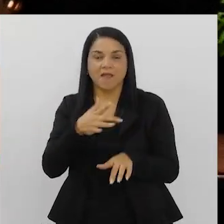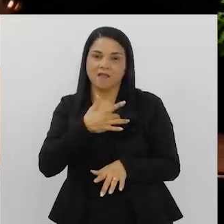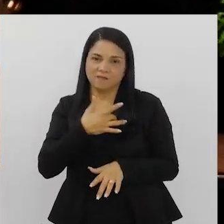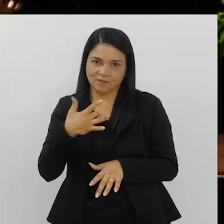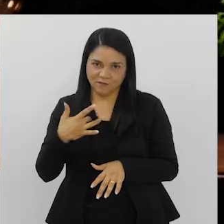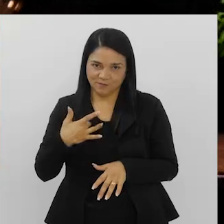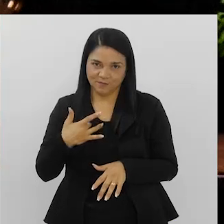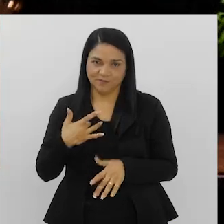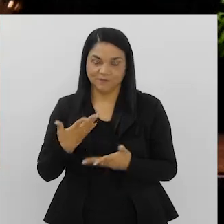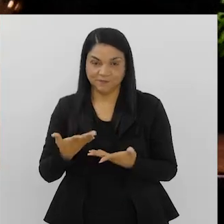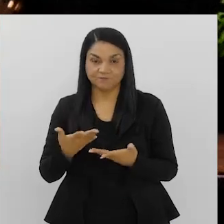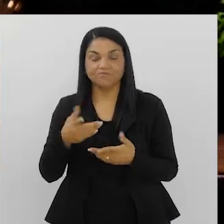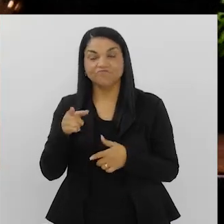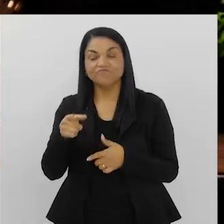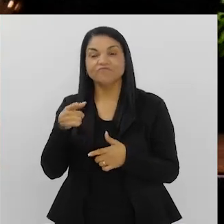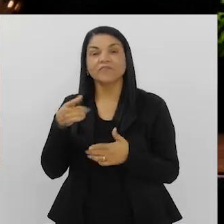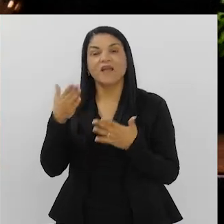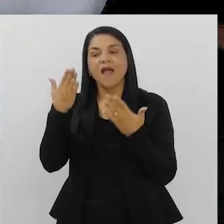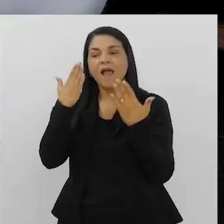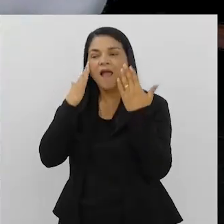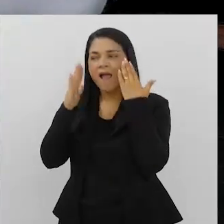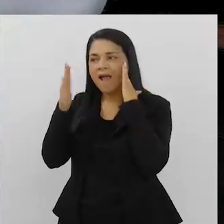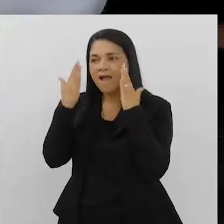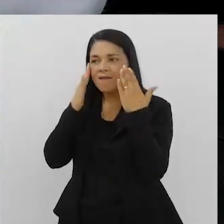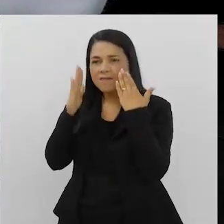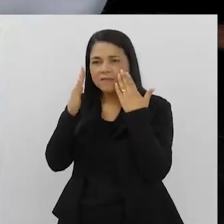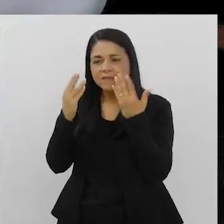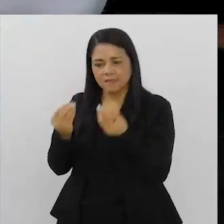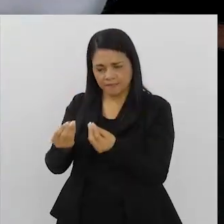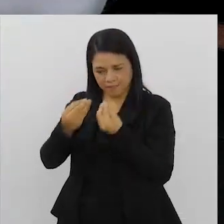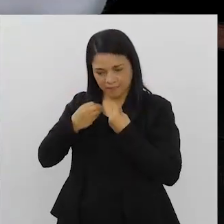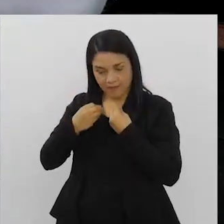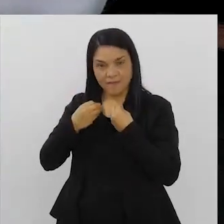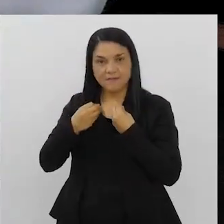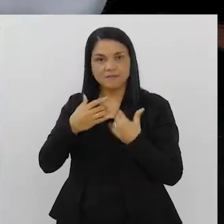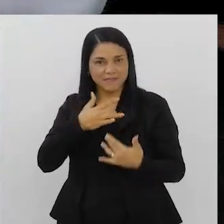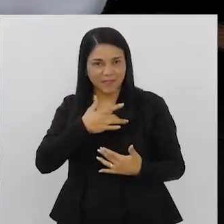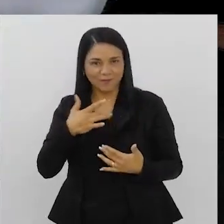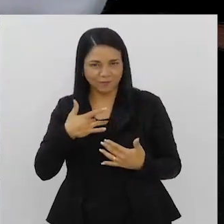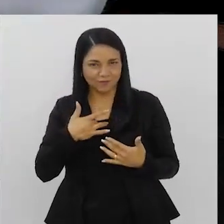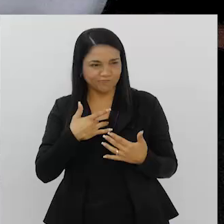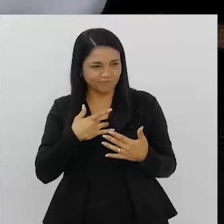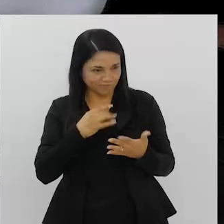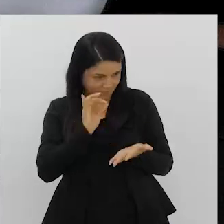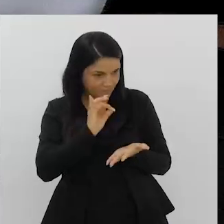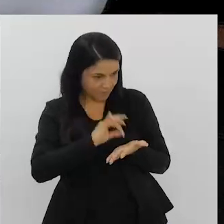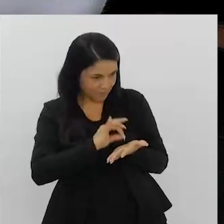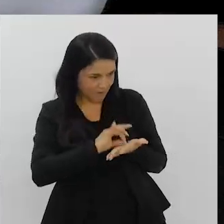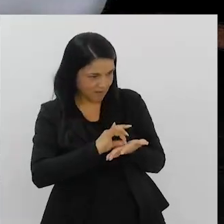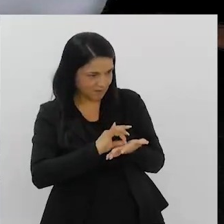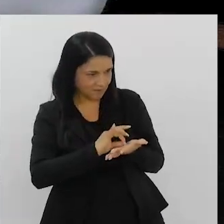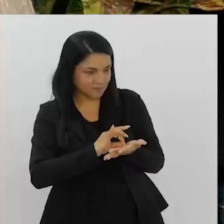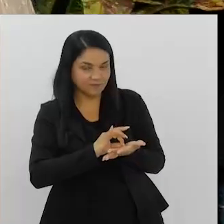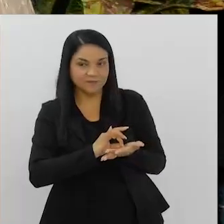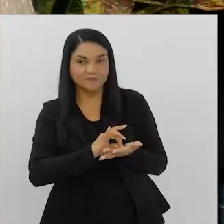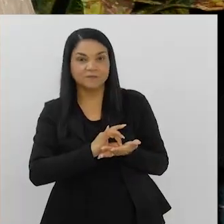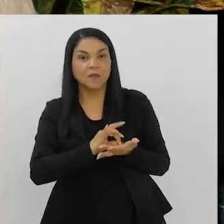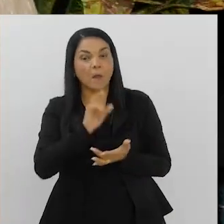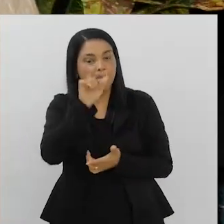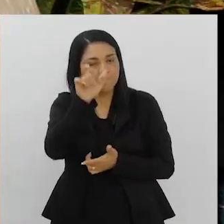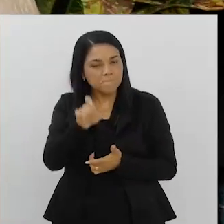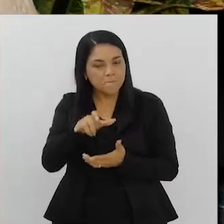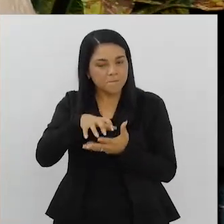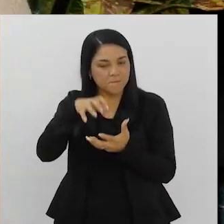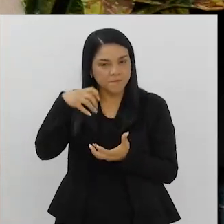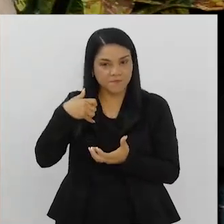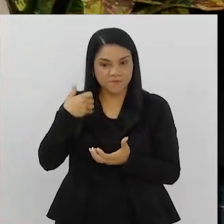da atividade física. Priscila, a alegria, ela traz saúde, né? Então, eu acho que é isso que você está se referindo.